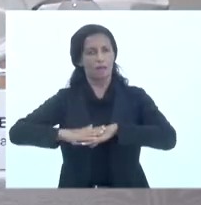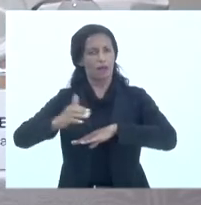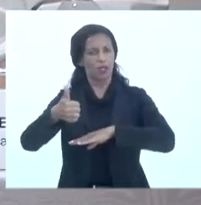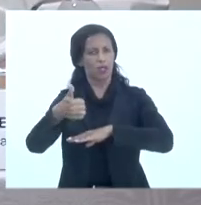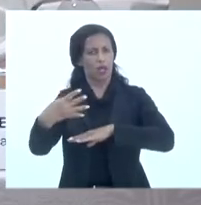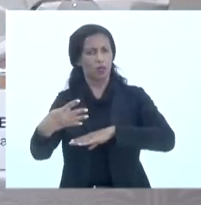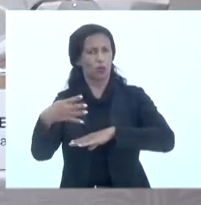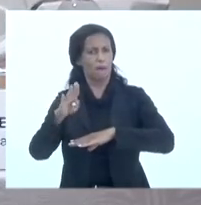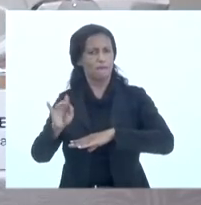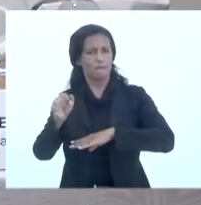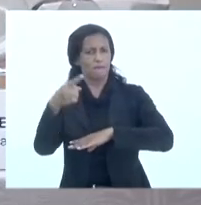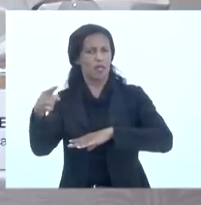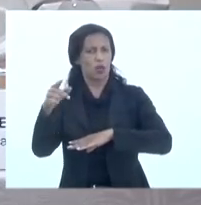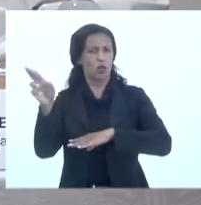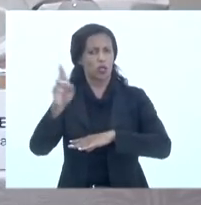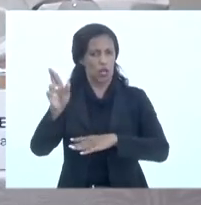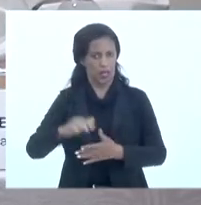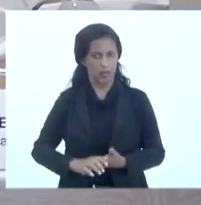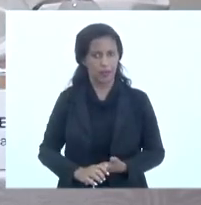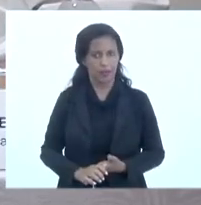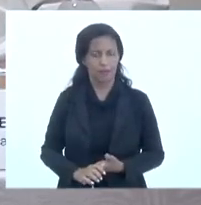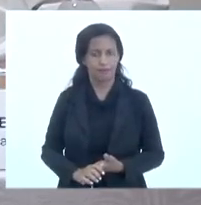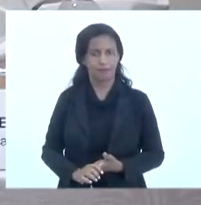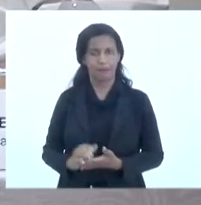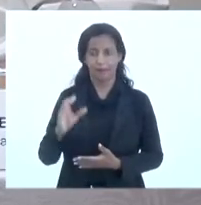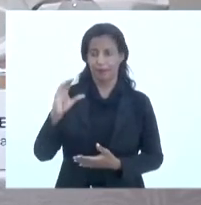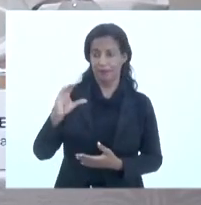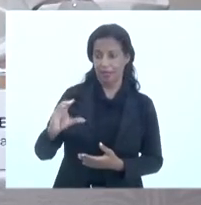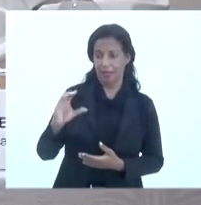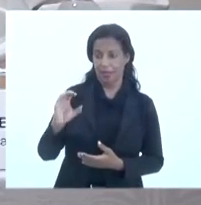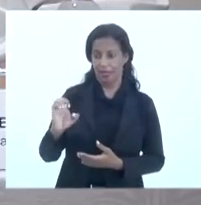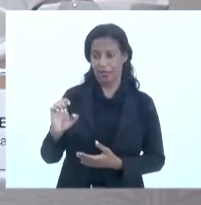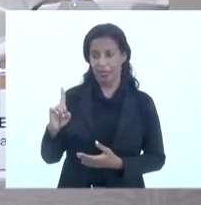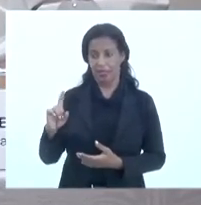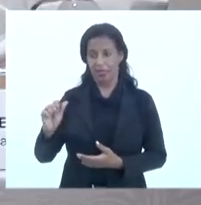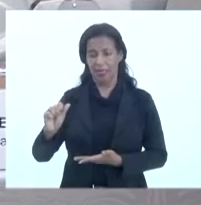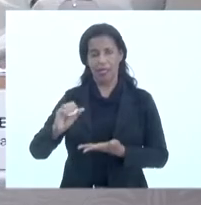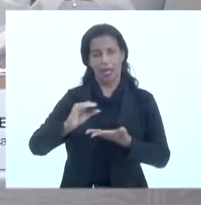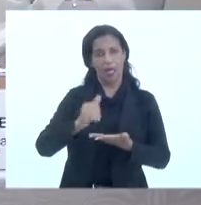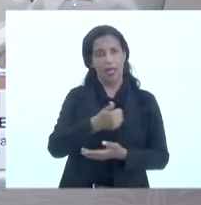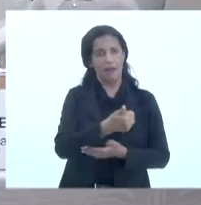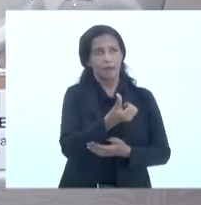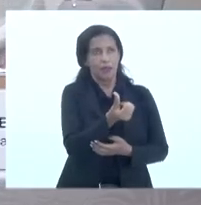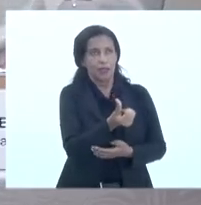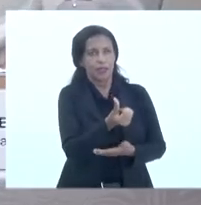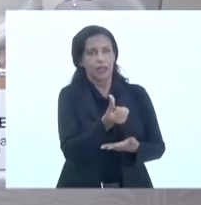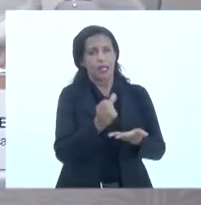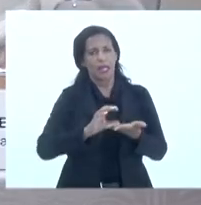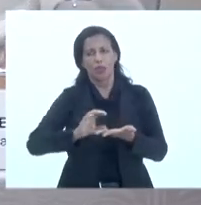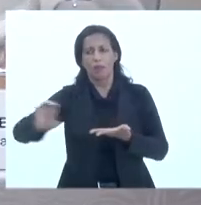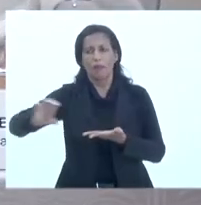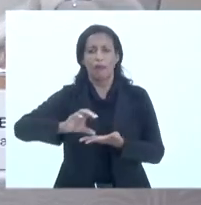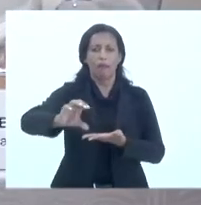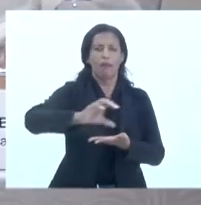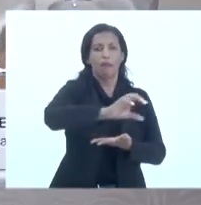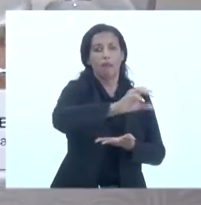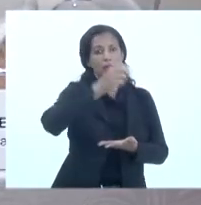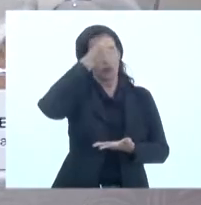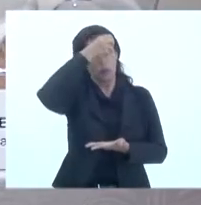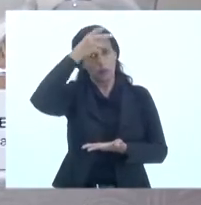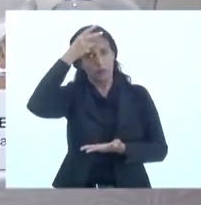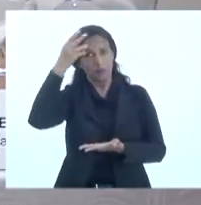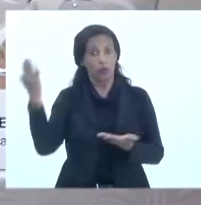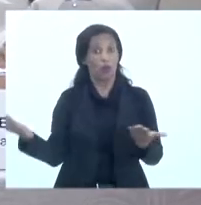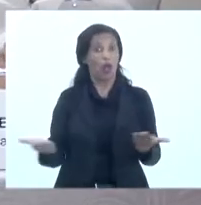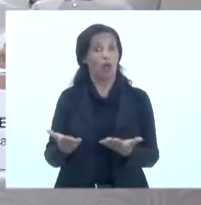reais. SEDAI recebeu 16, repassou para o município, ficou com 8,5, agora recebe uma segunda